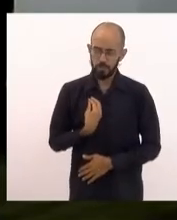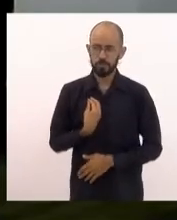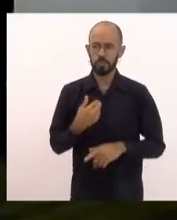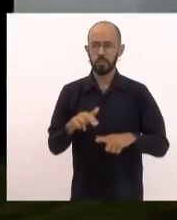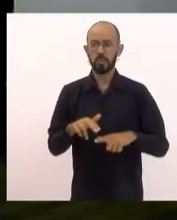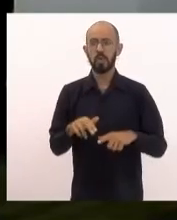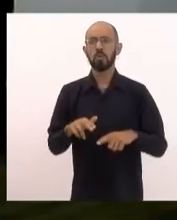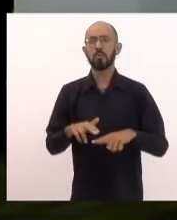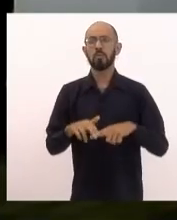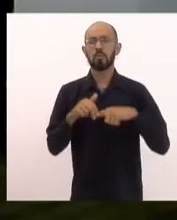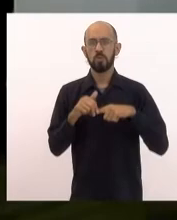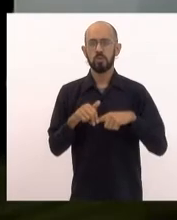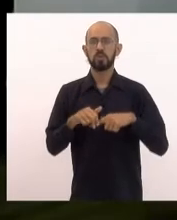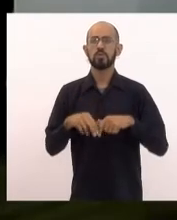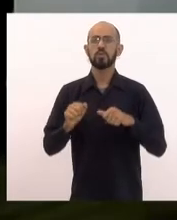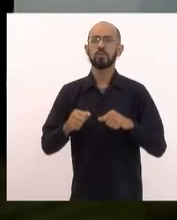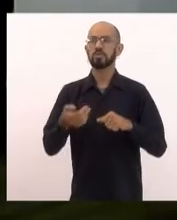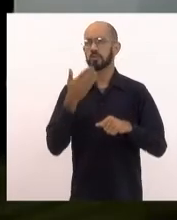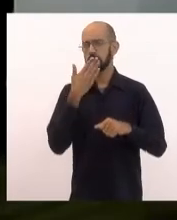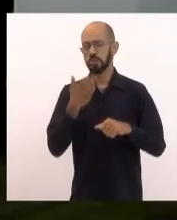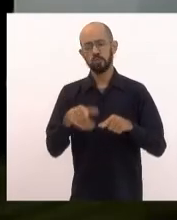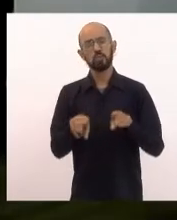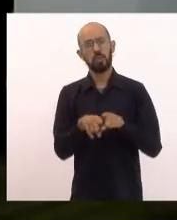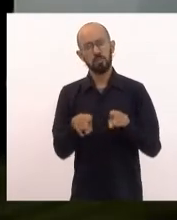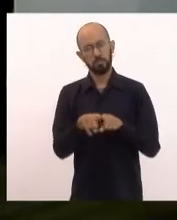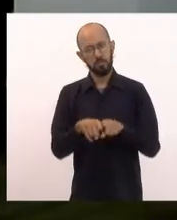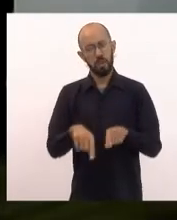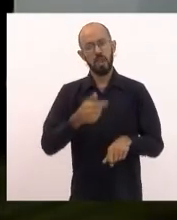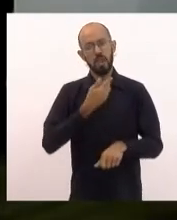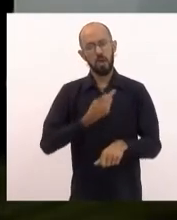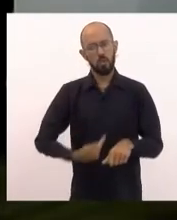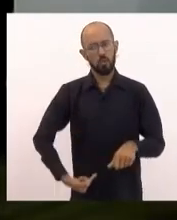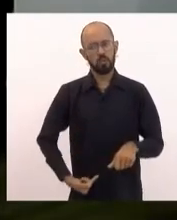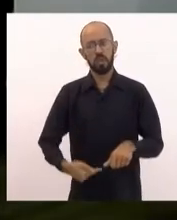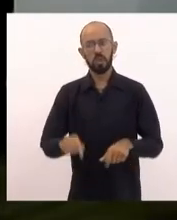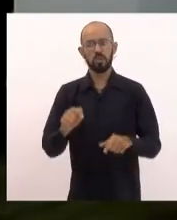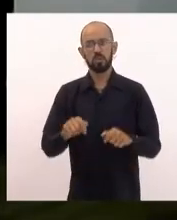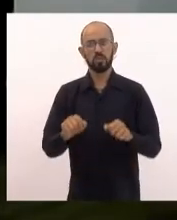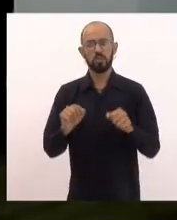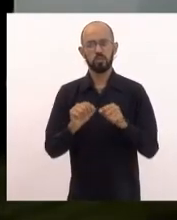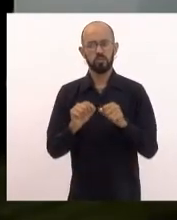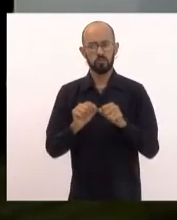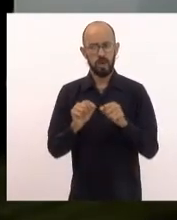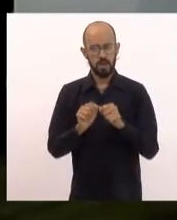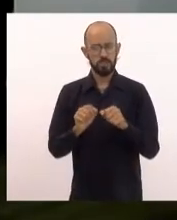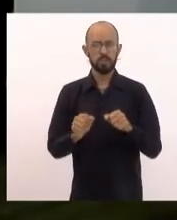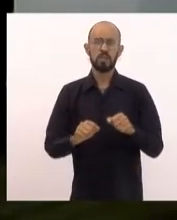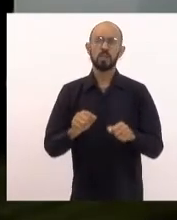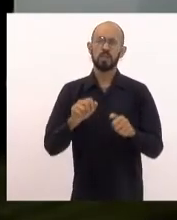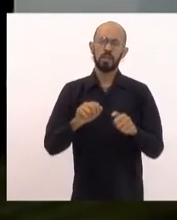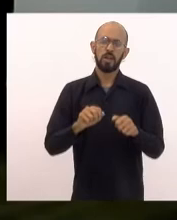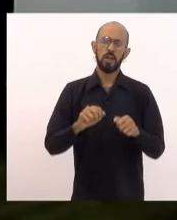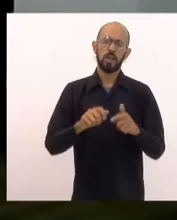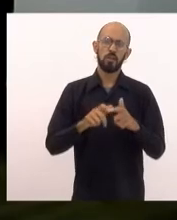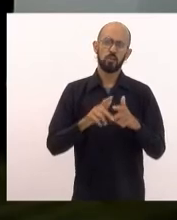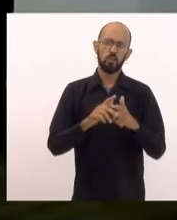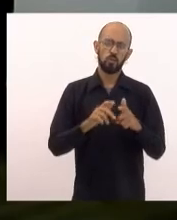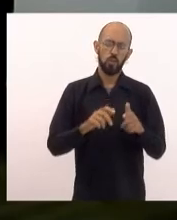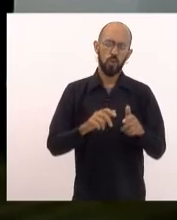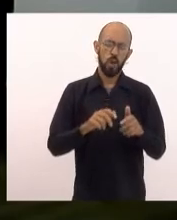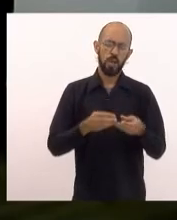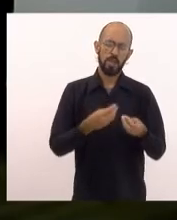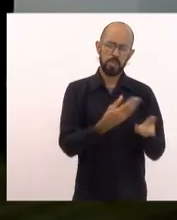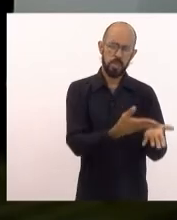indicação legislativa, ao governo do Estado para que possa comprar os equipamentos e equipar o hospital regional. Já que ao